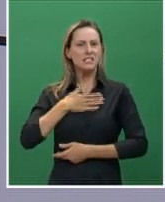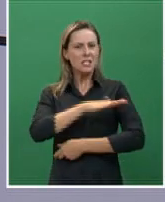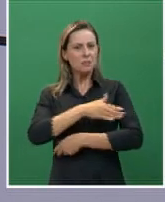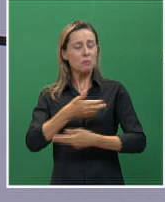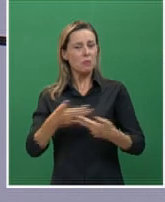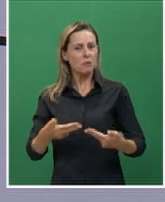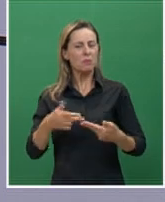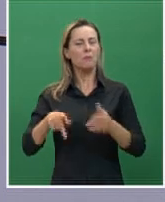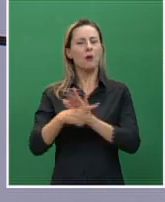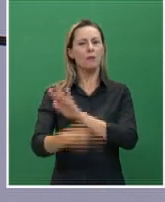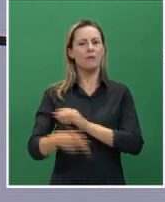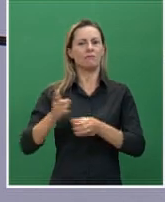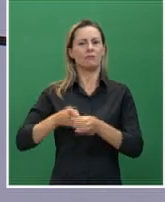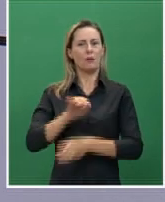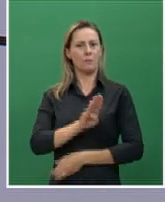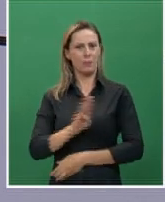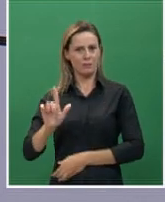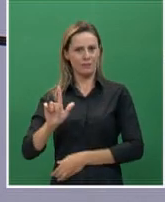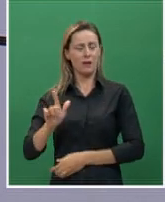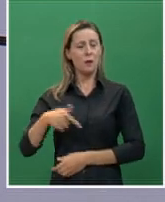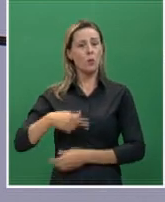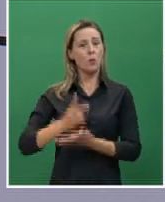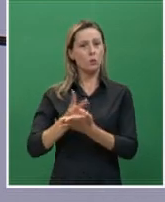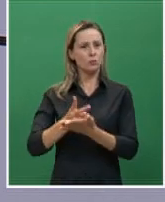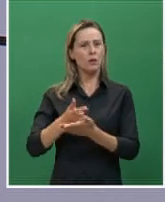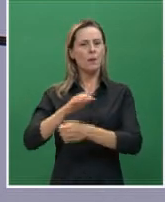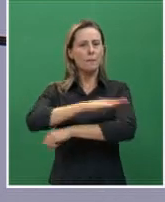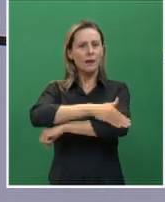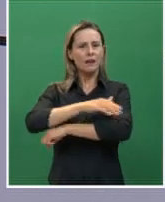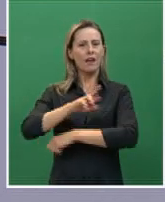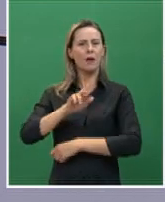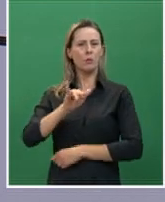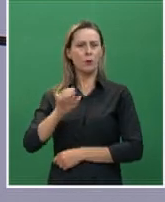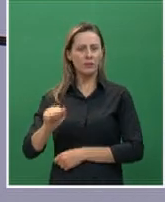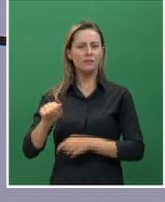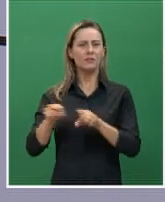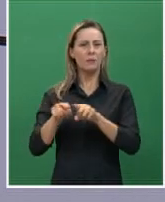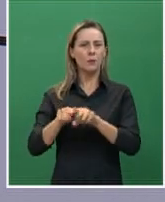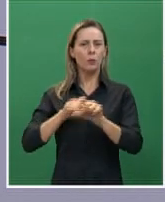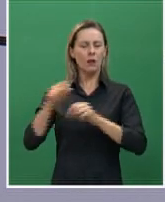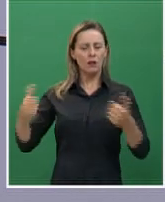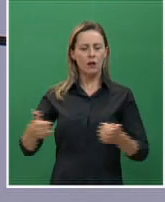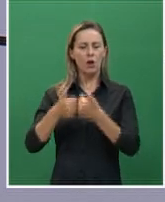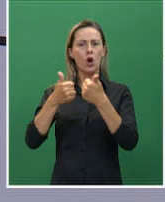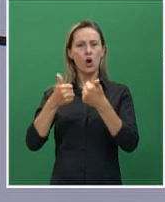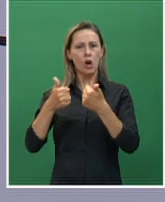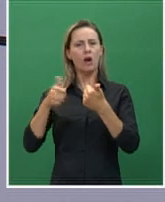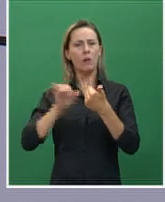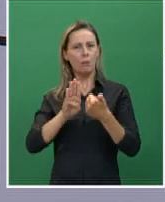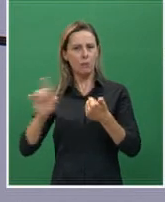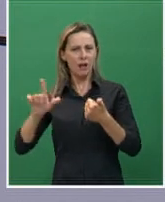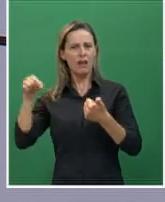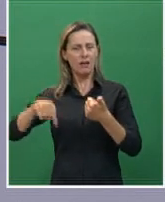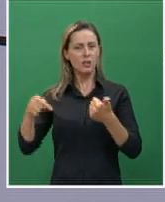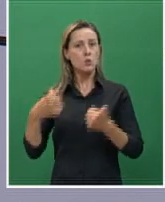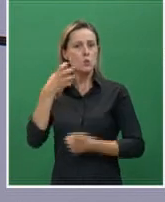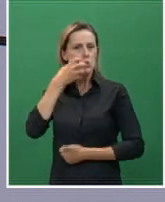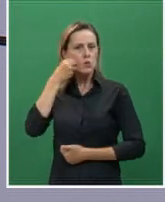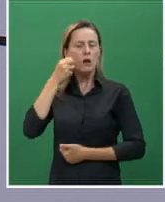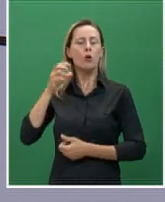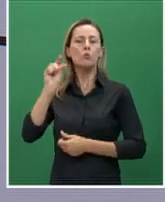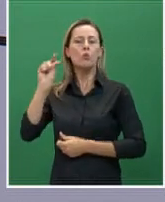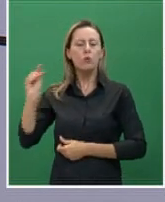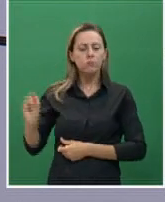inclusive mantido a qualidade do Parque Ramiro rico com recurso da Oktoberfest Oktoberfest do lucro da Oktoberfest